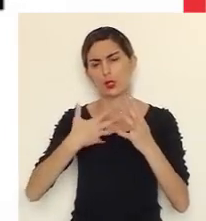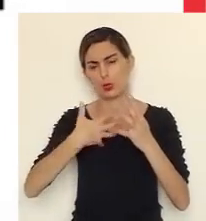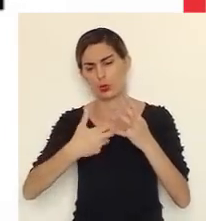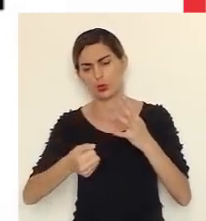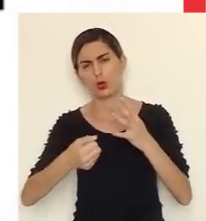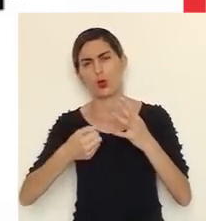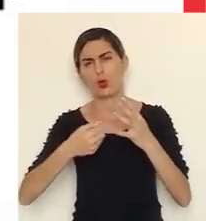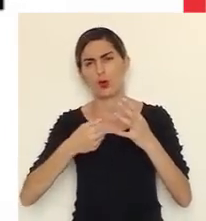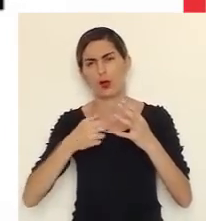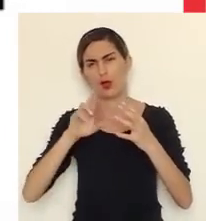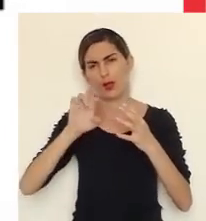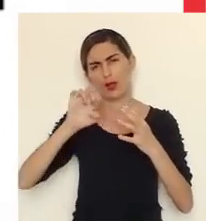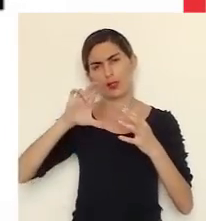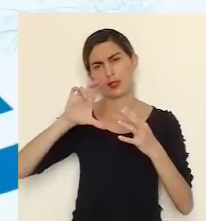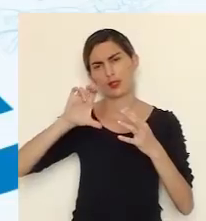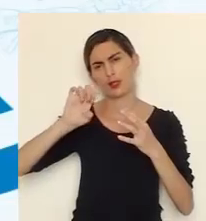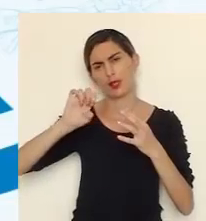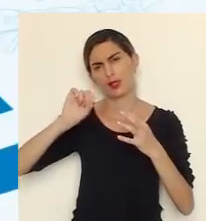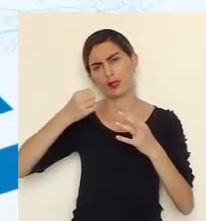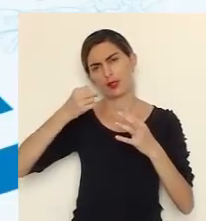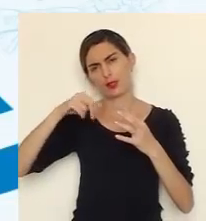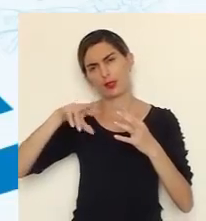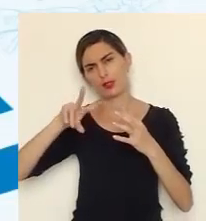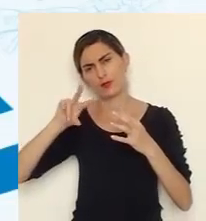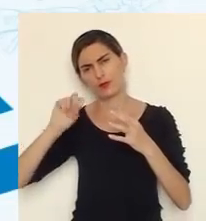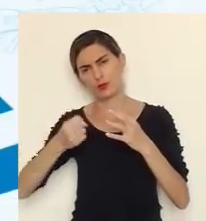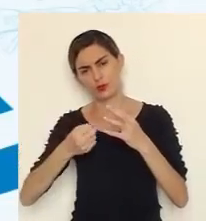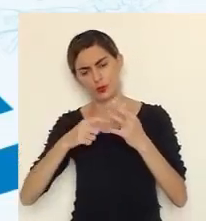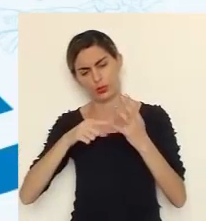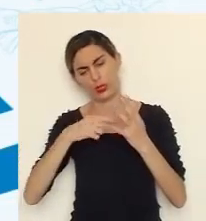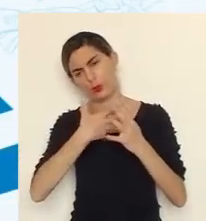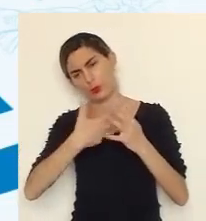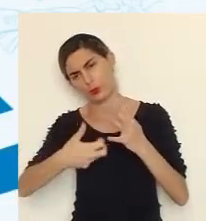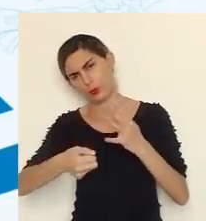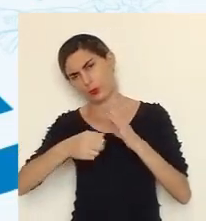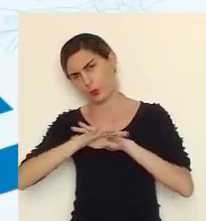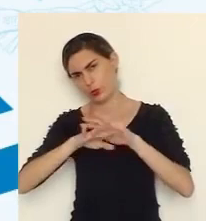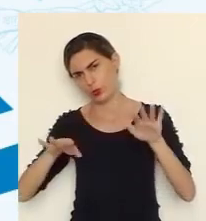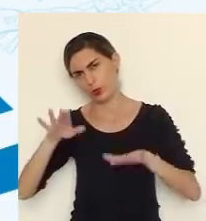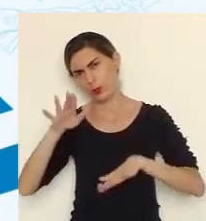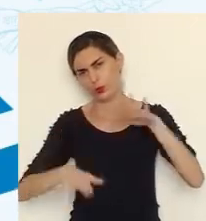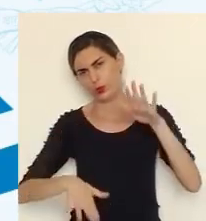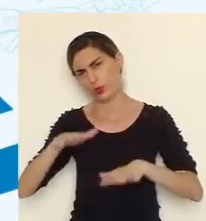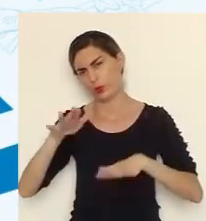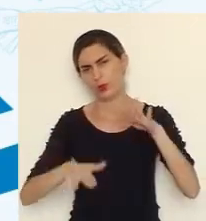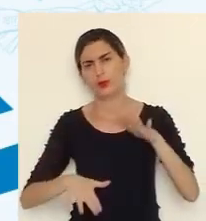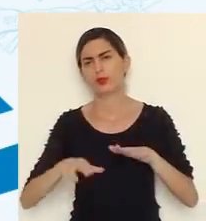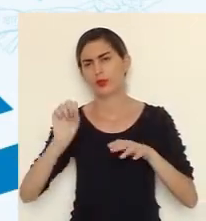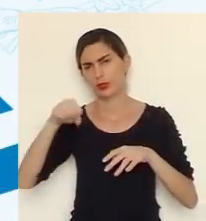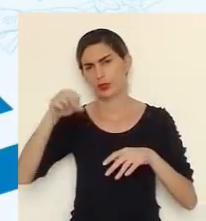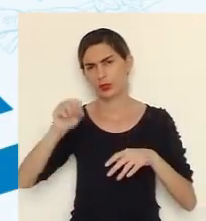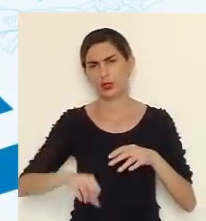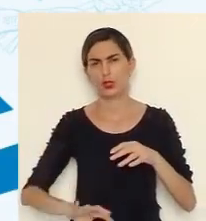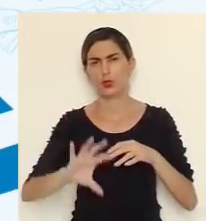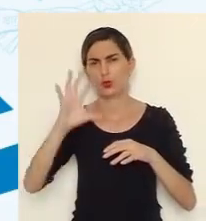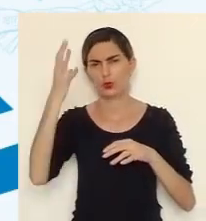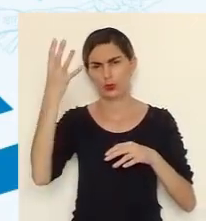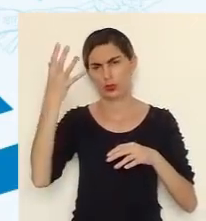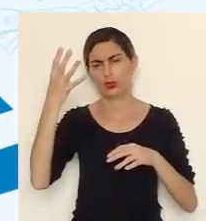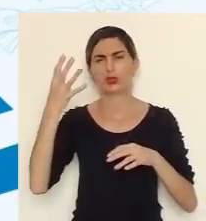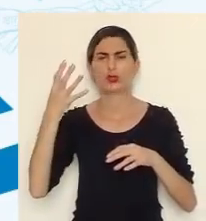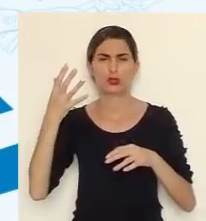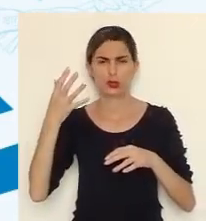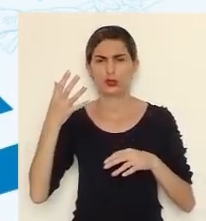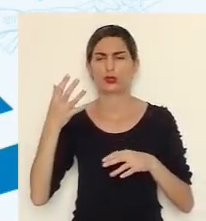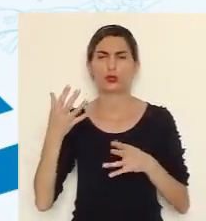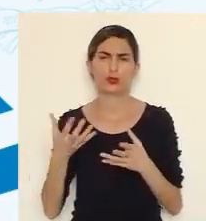são recessivos. Se ele é recessivo, né, tem lá uma probabilidade, sim, de